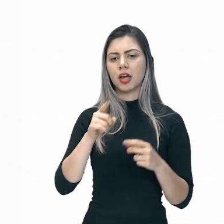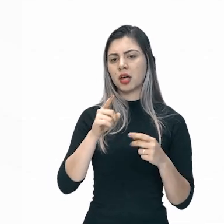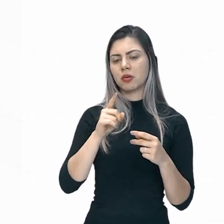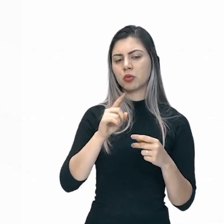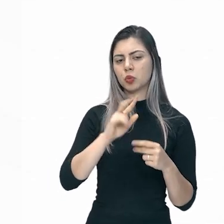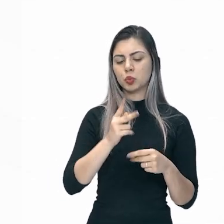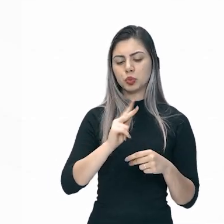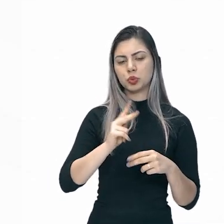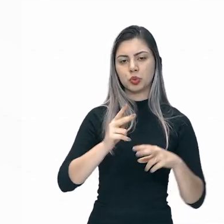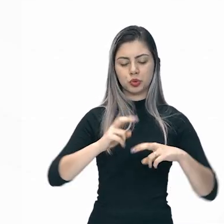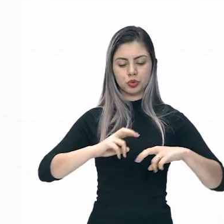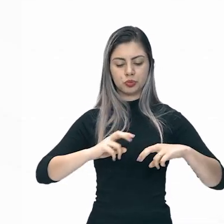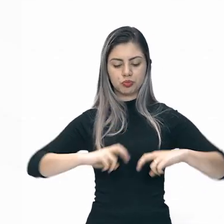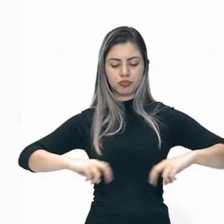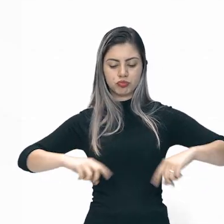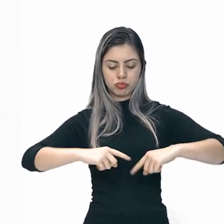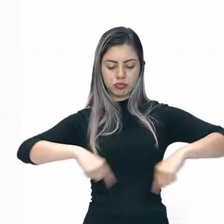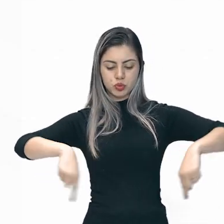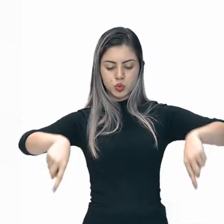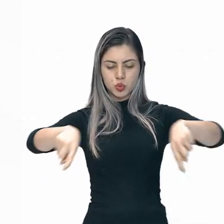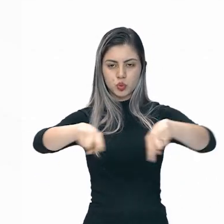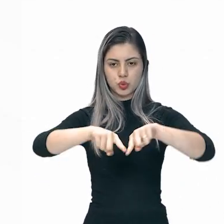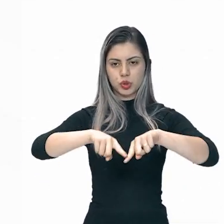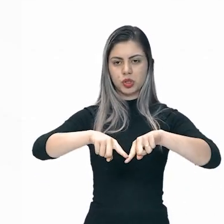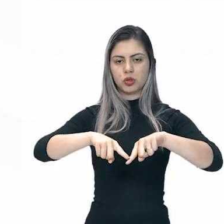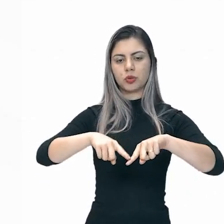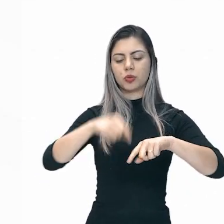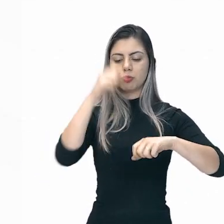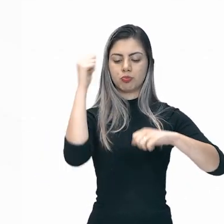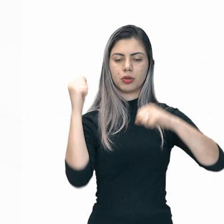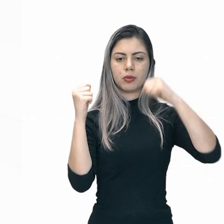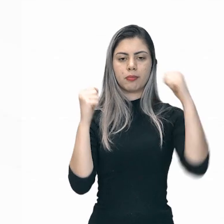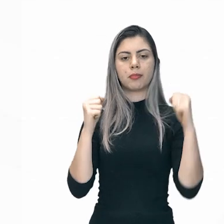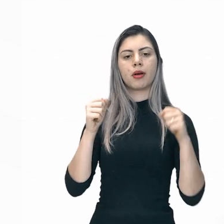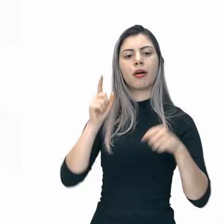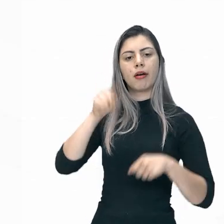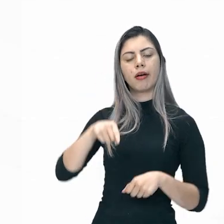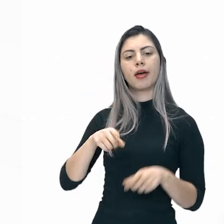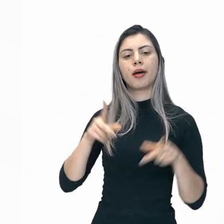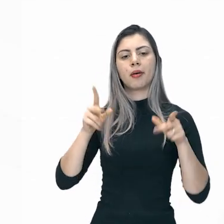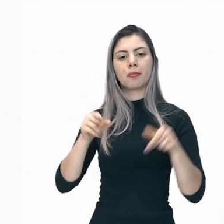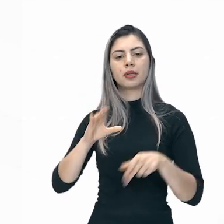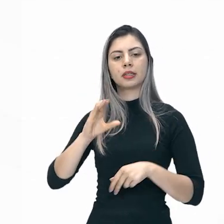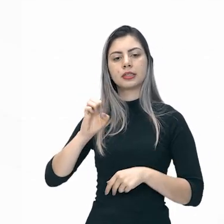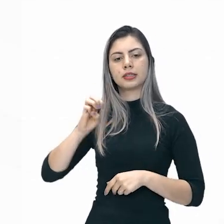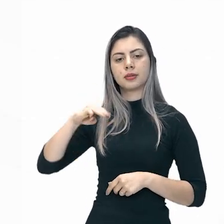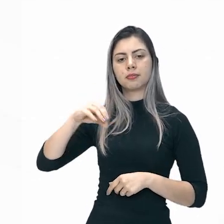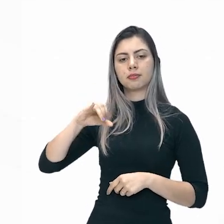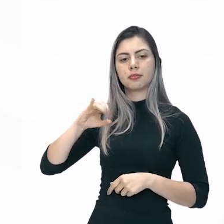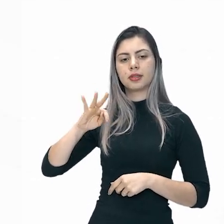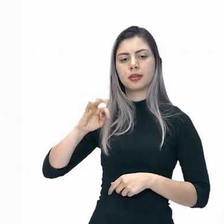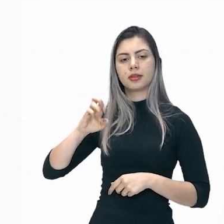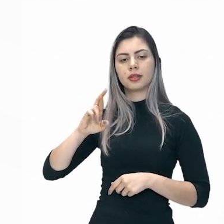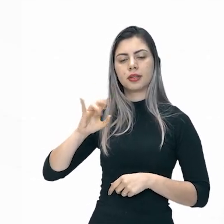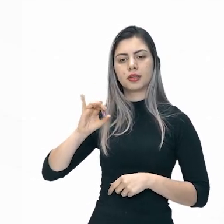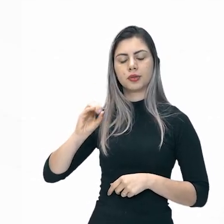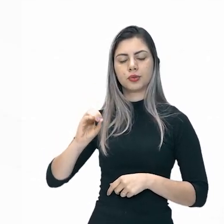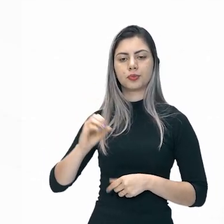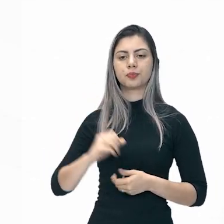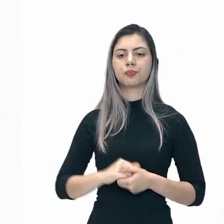domes organizados em círculos que são considerados cemitérios. Aí vocês estão vendo